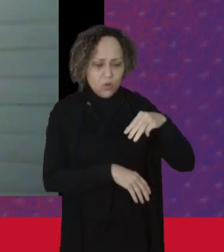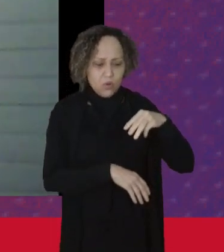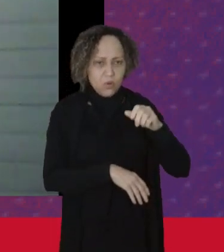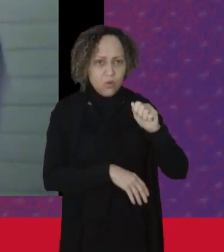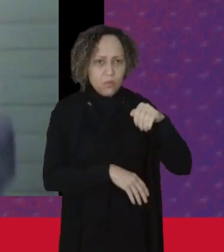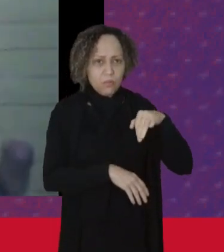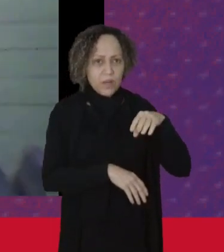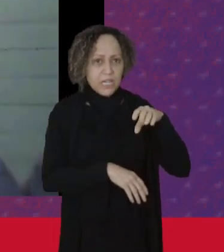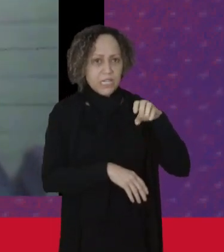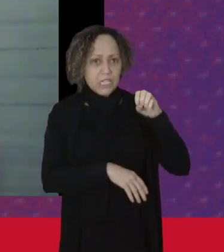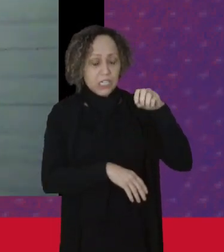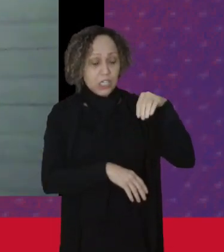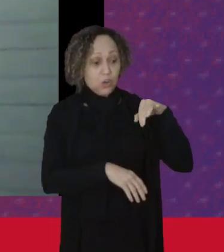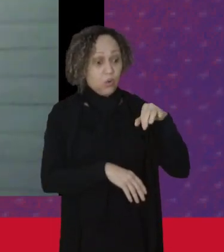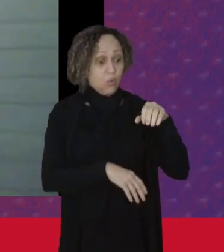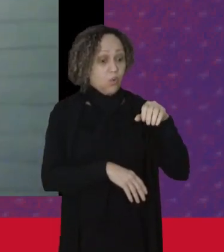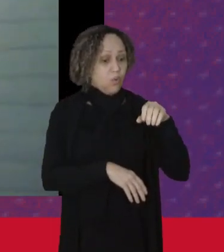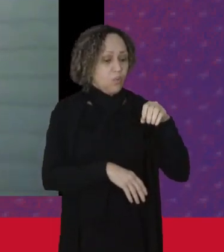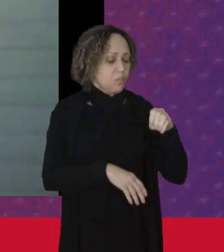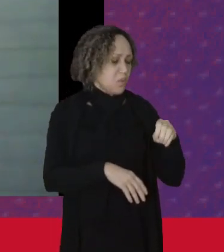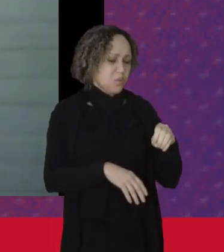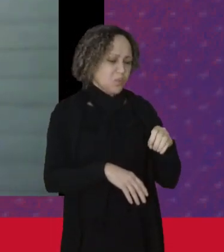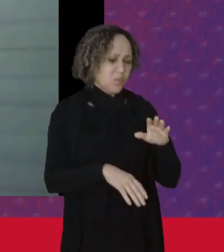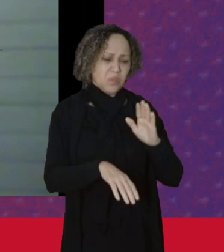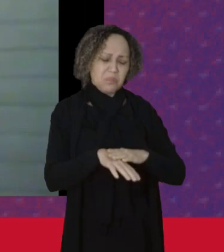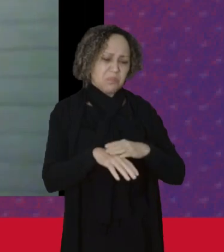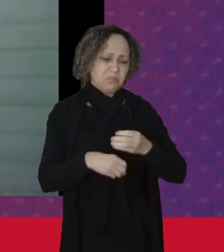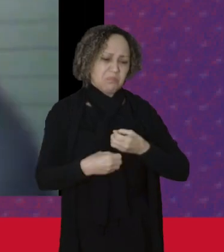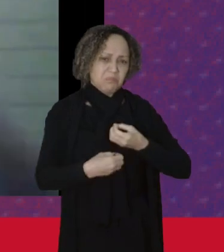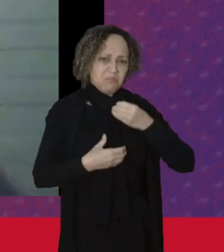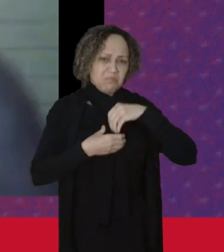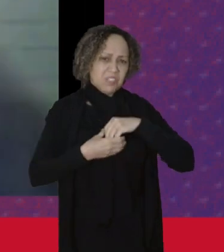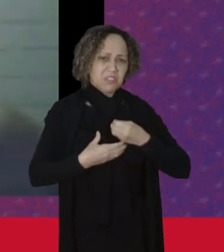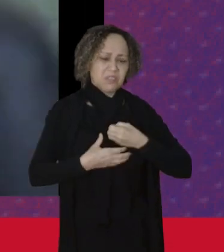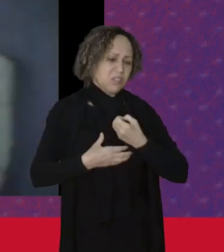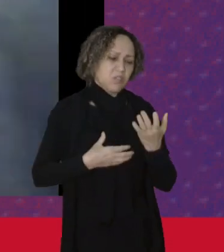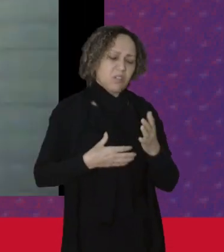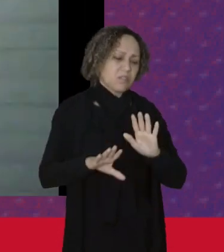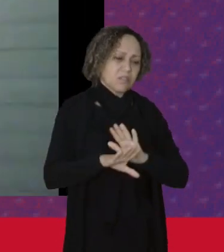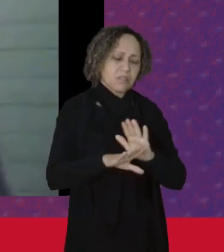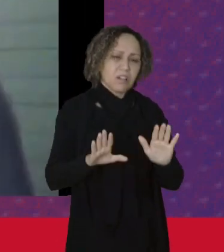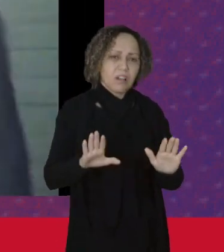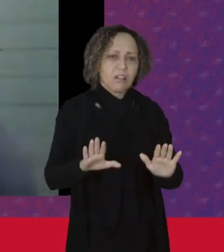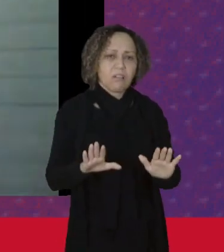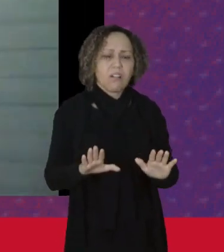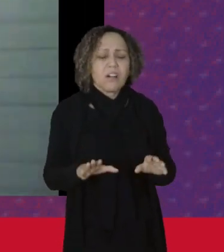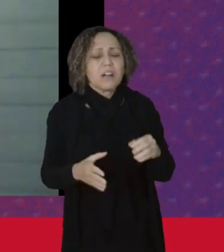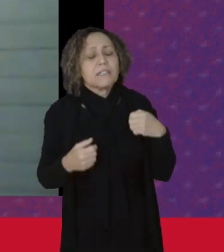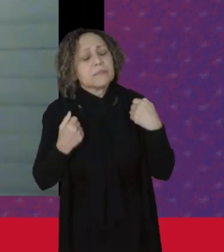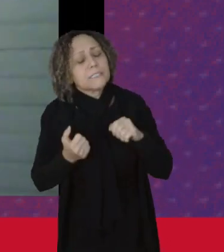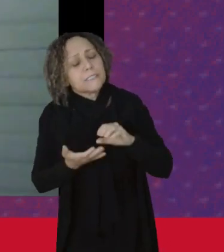essa lógica manicomial, né, e aí com muito trabalho, muito investimento,